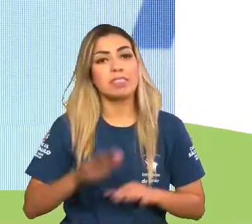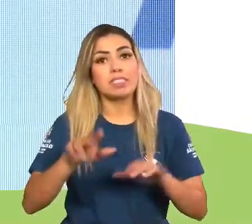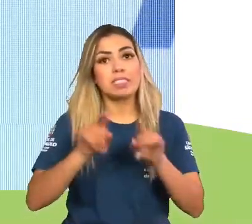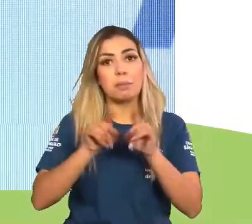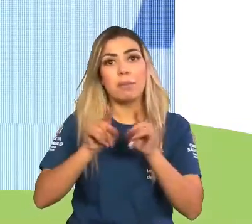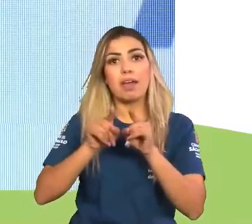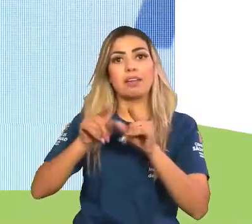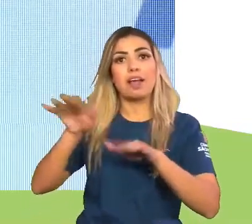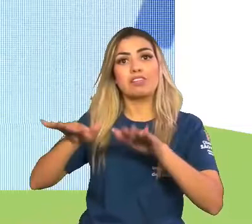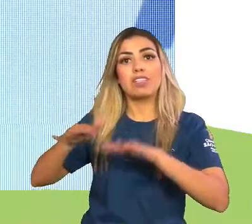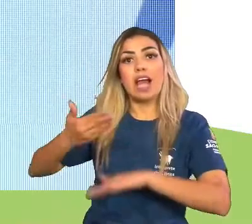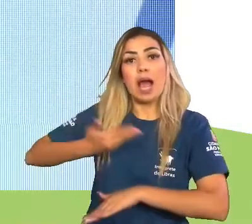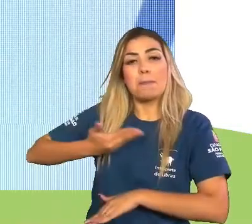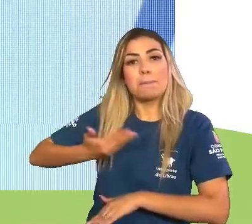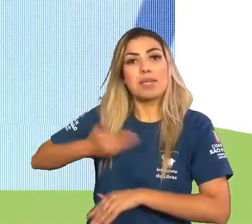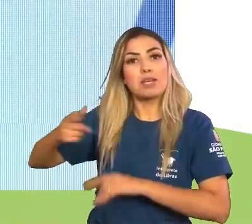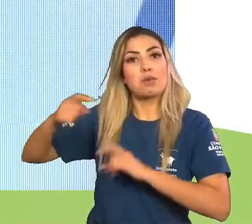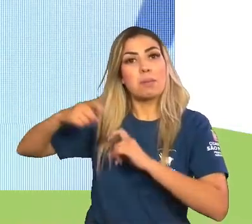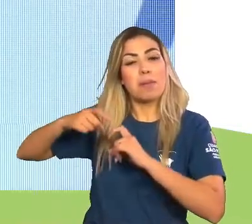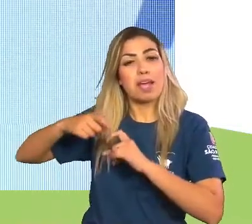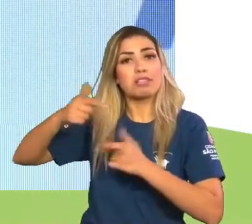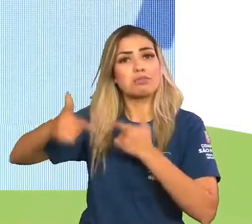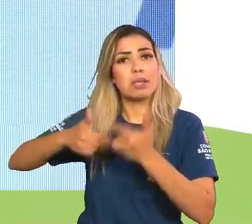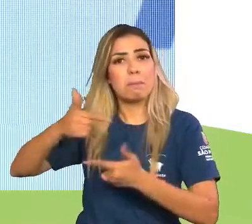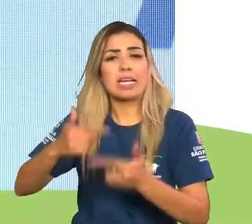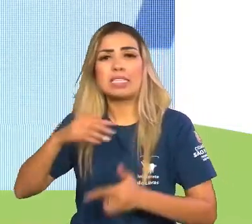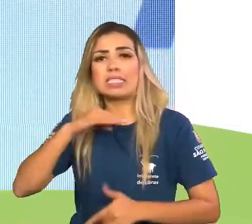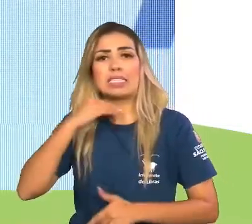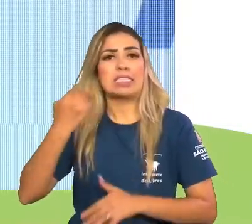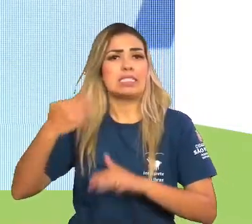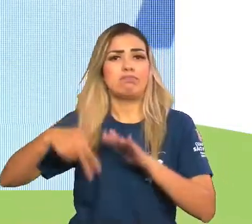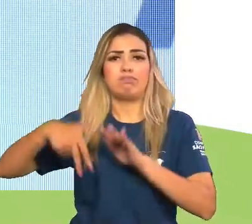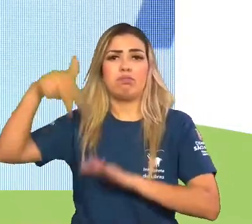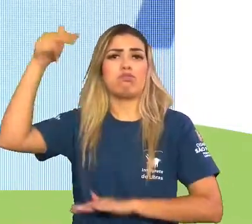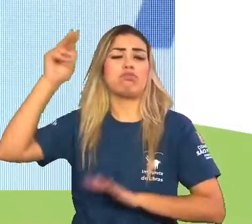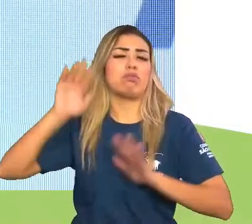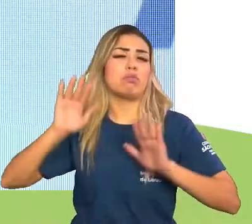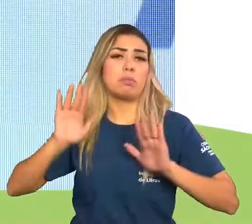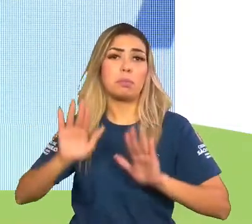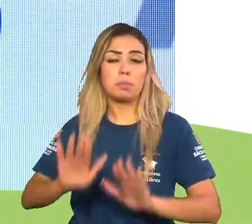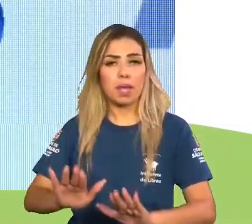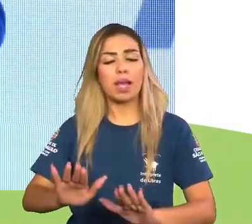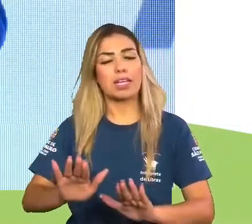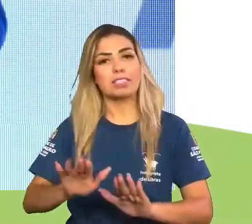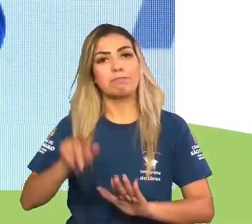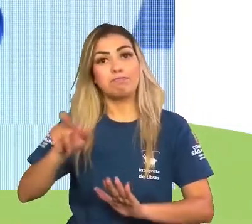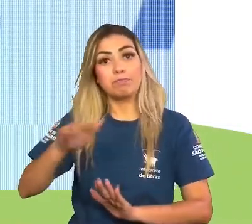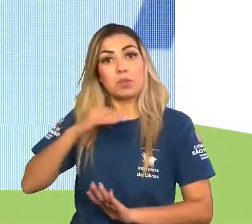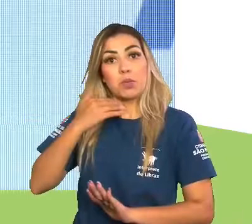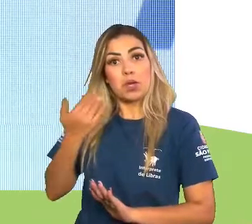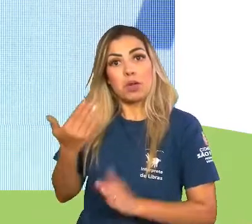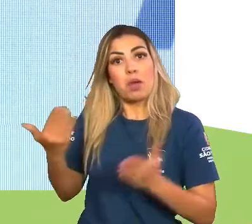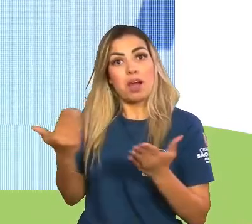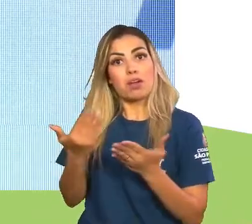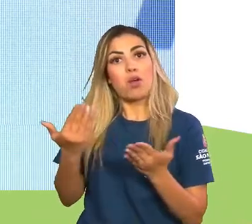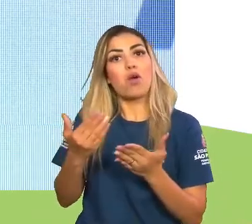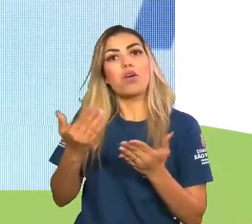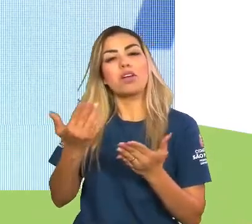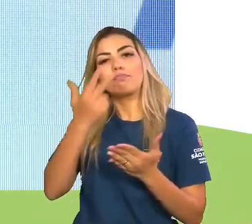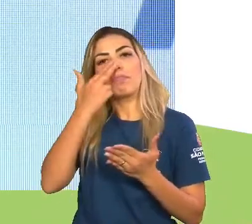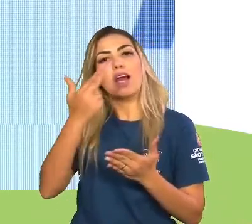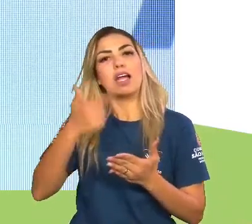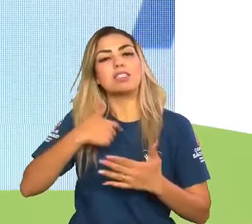muitos colegas, muitos conhecidos nos deixaram, mas juntamente com essa perda ficou um legado, ficou